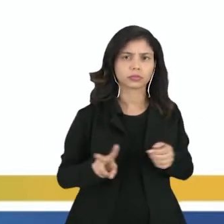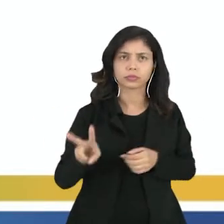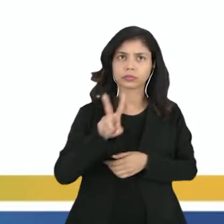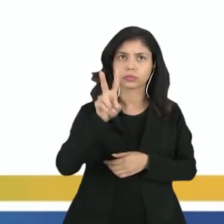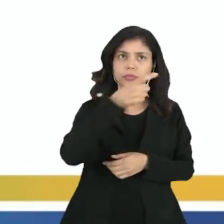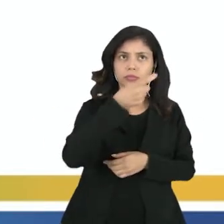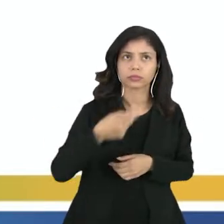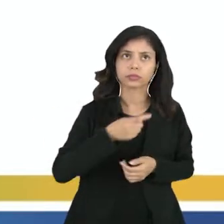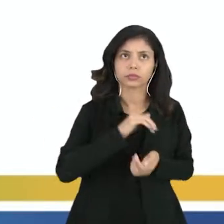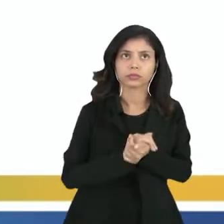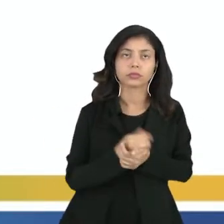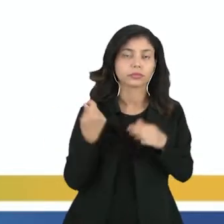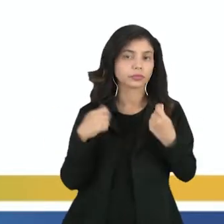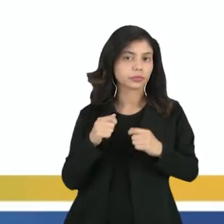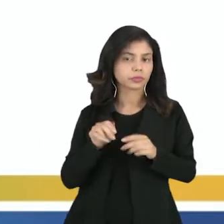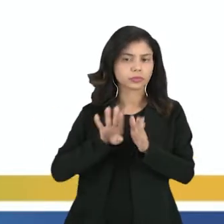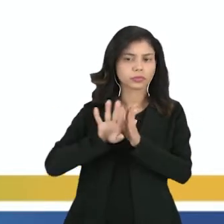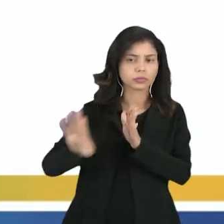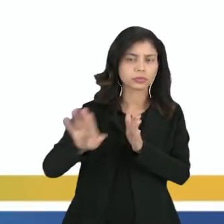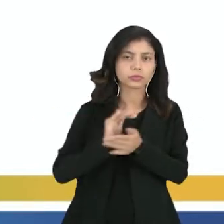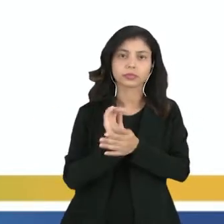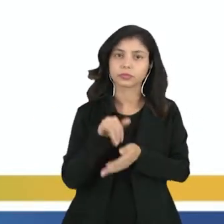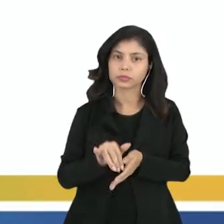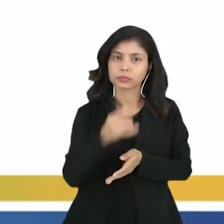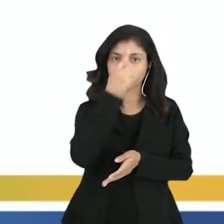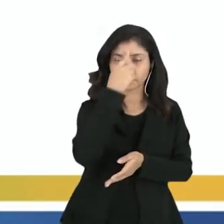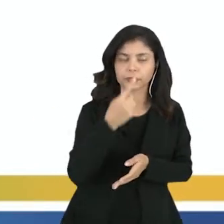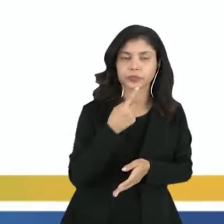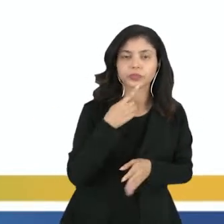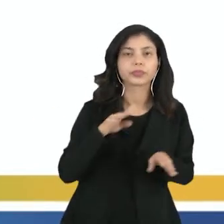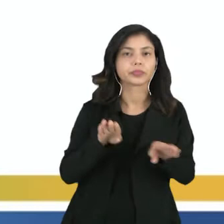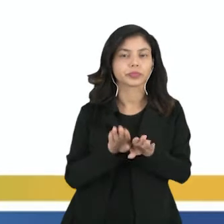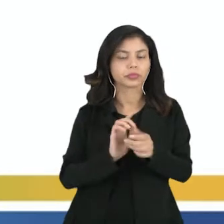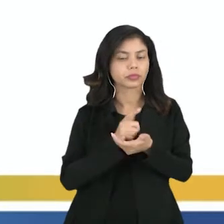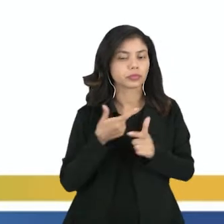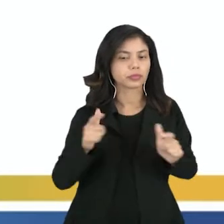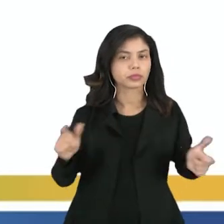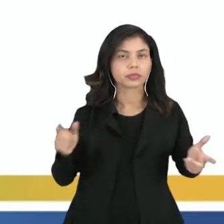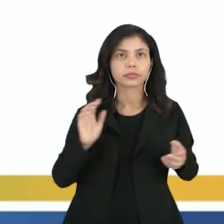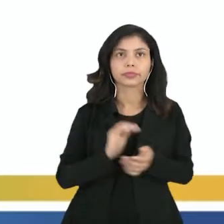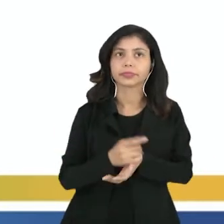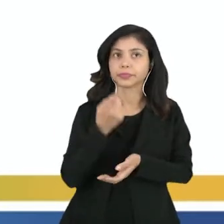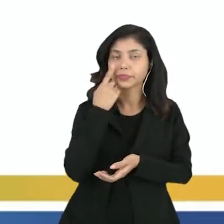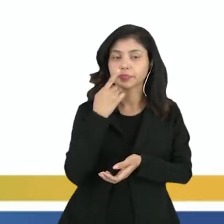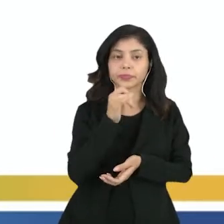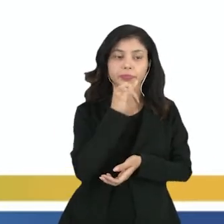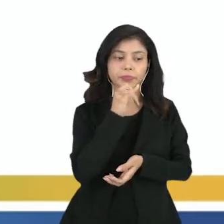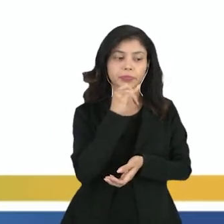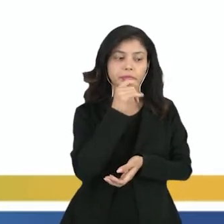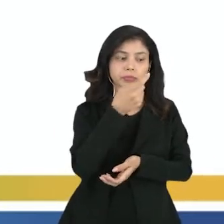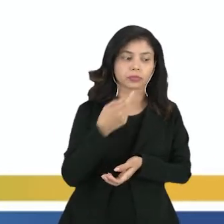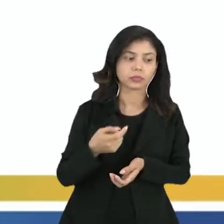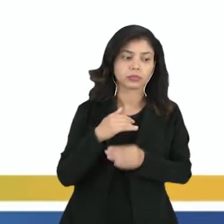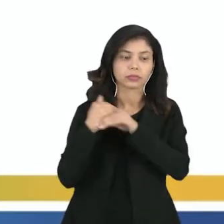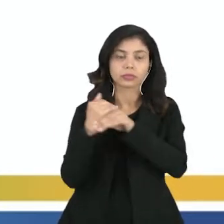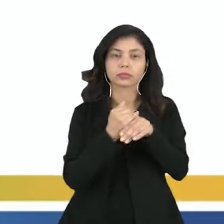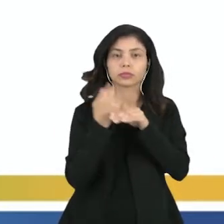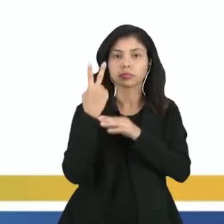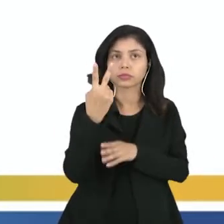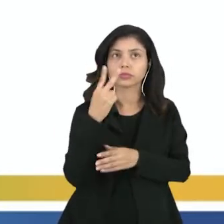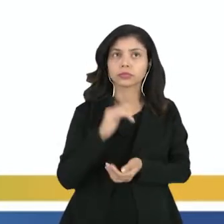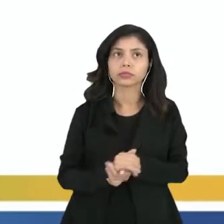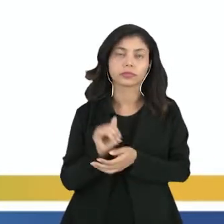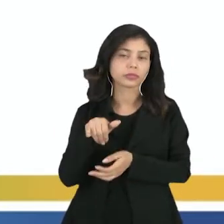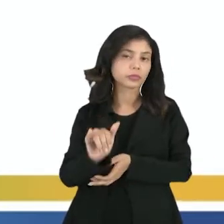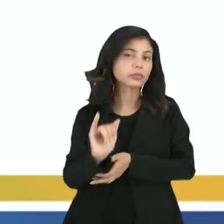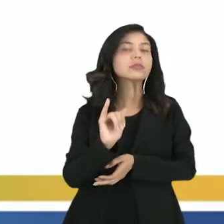para x, necessariamente os valores de y da imagem também aumentam. Veja o exemplo de x igual a 2. Eu tenho